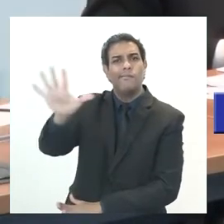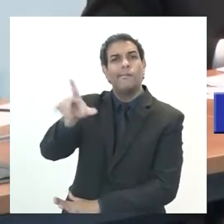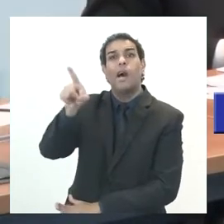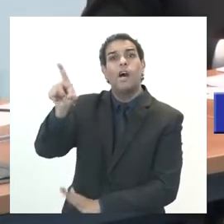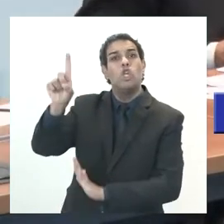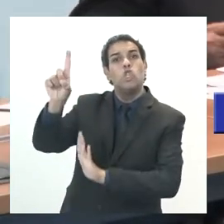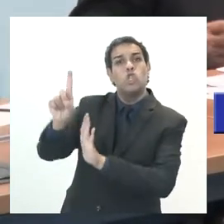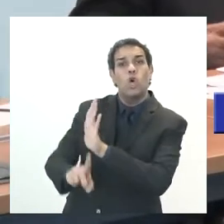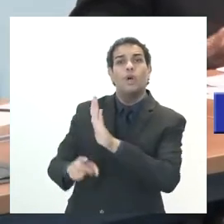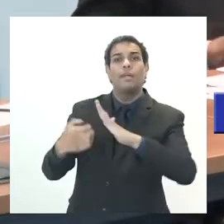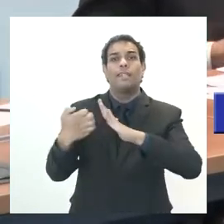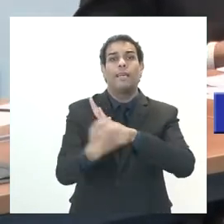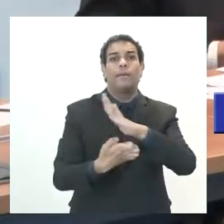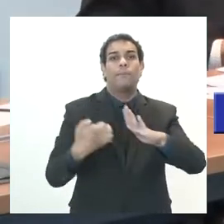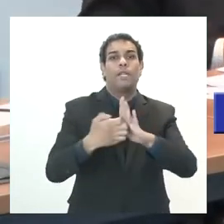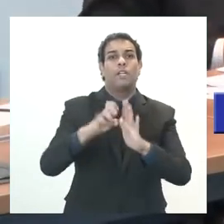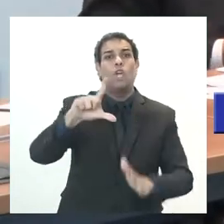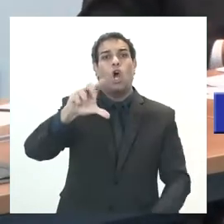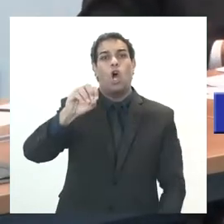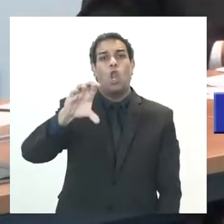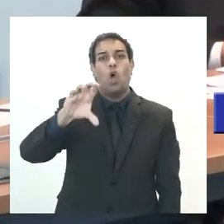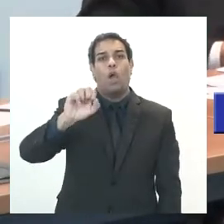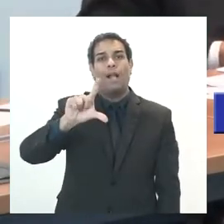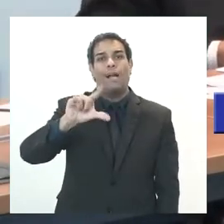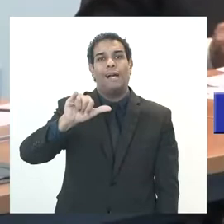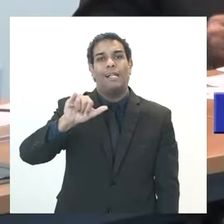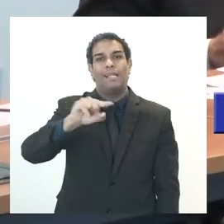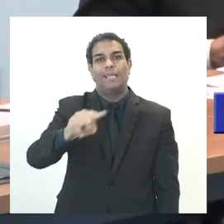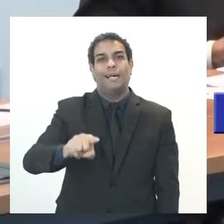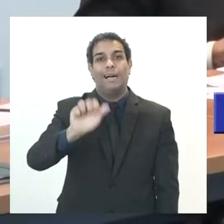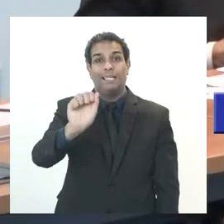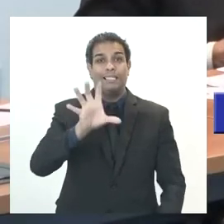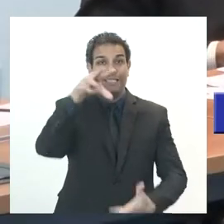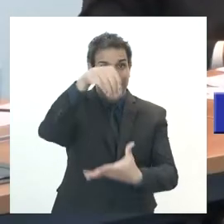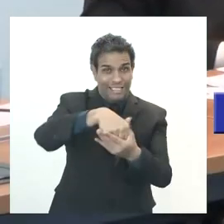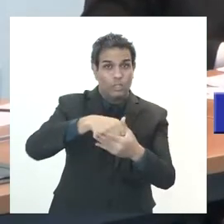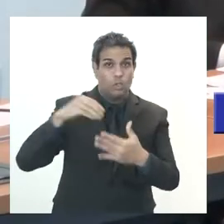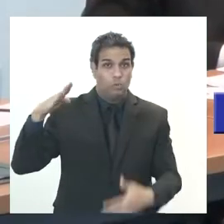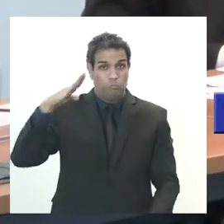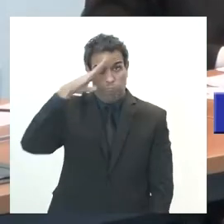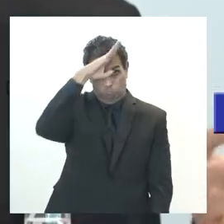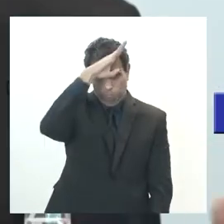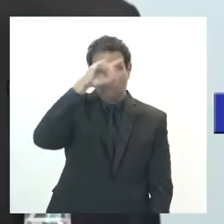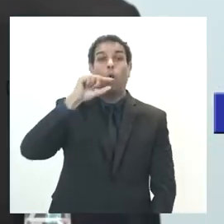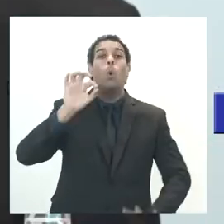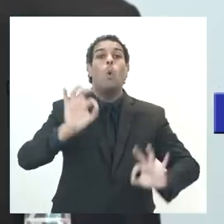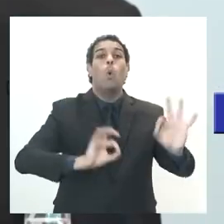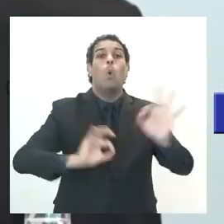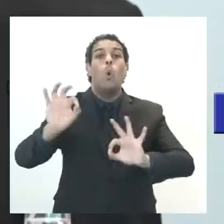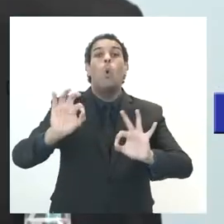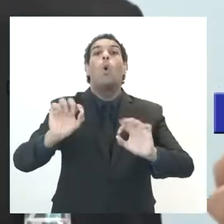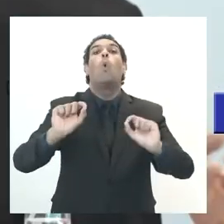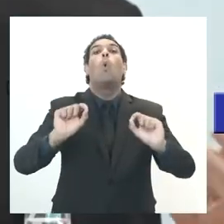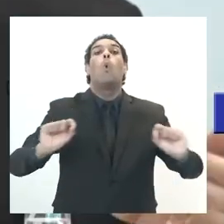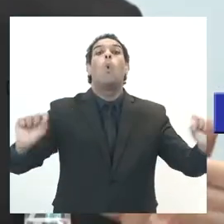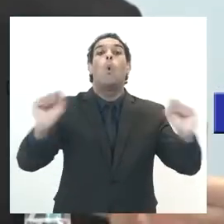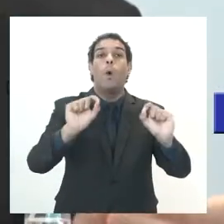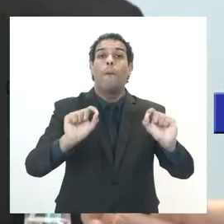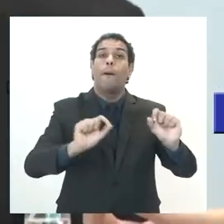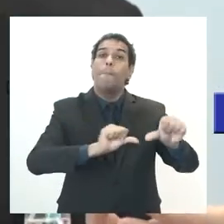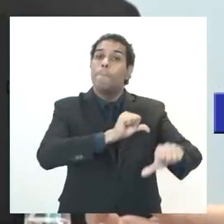dono da Localiza o que venho para dentro do governo bolsonaro para organizar o programa de